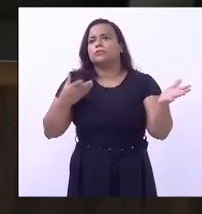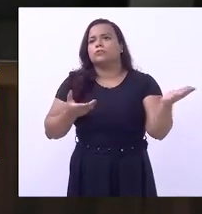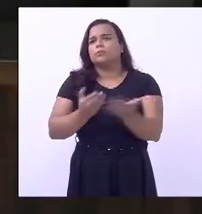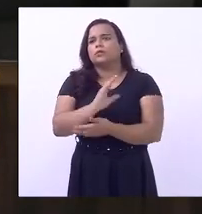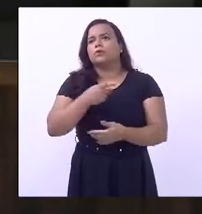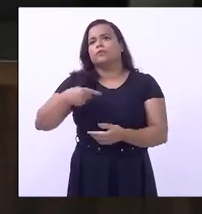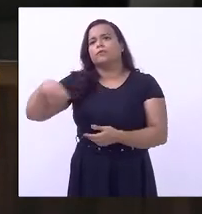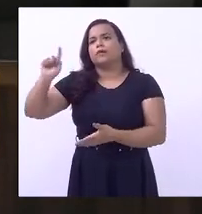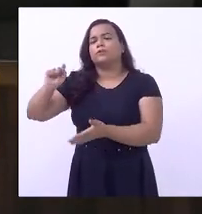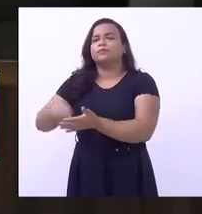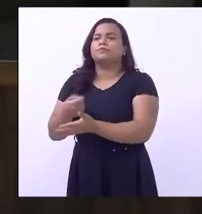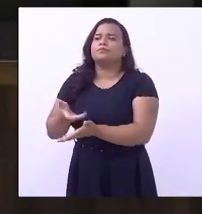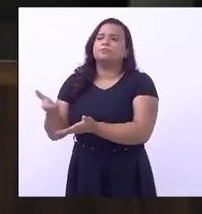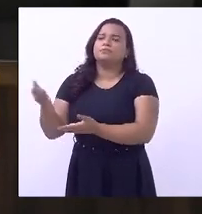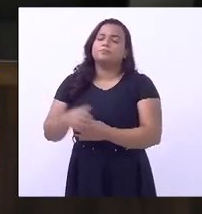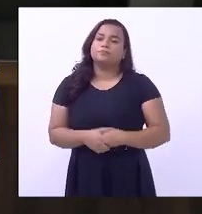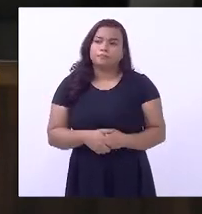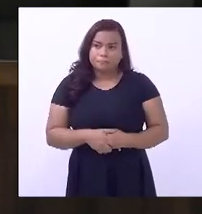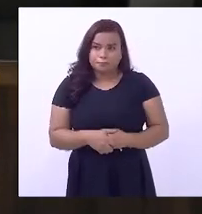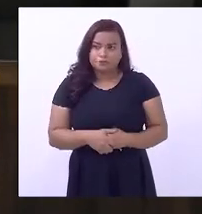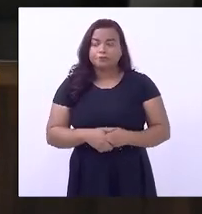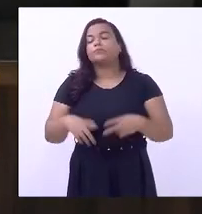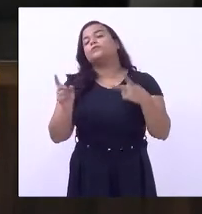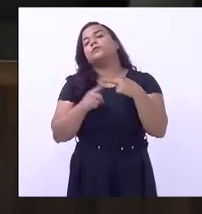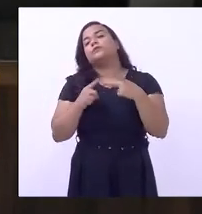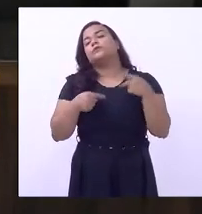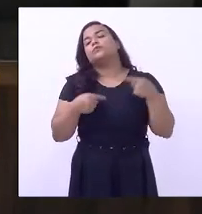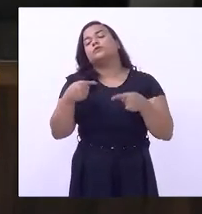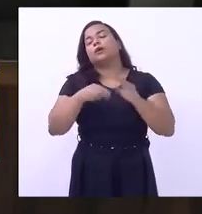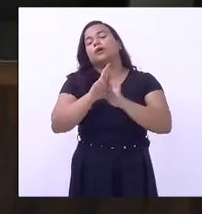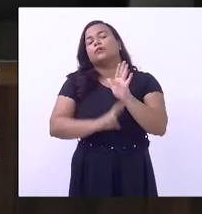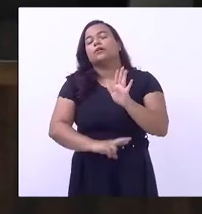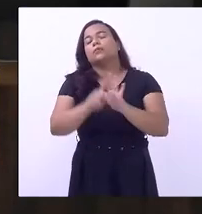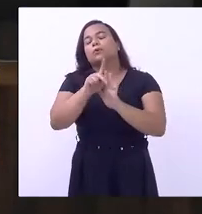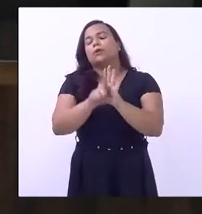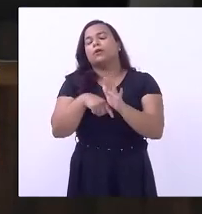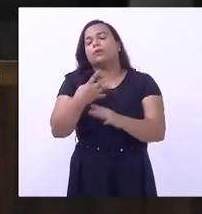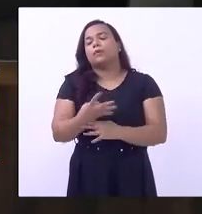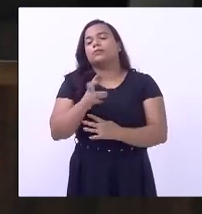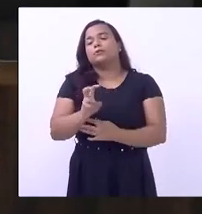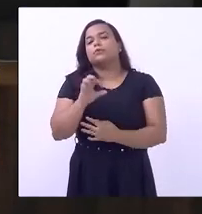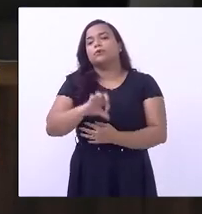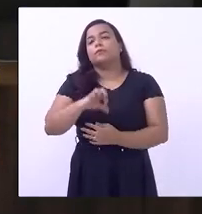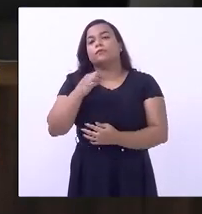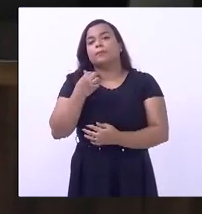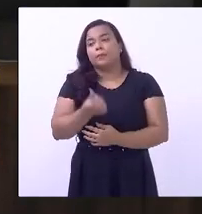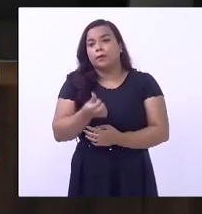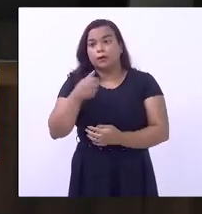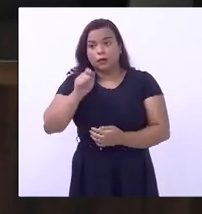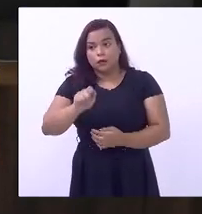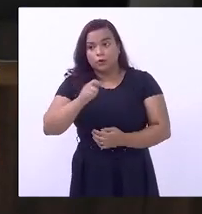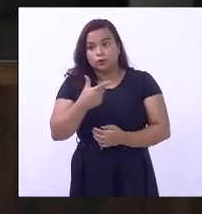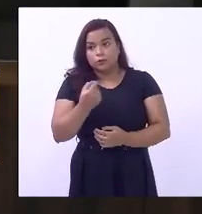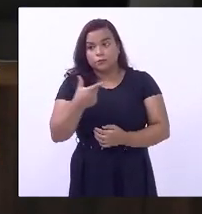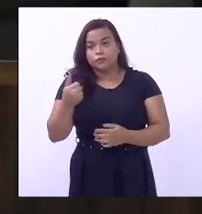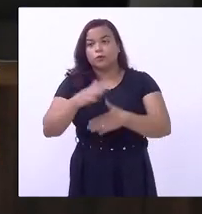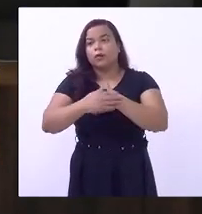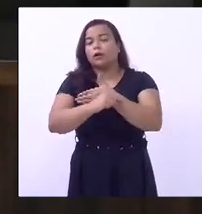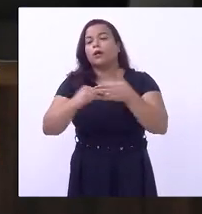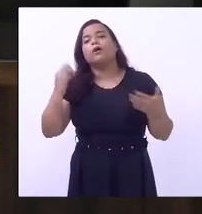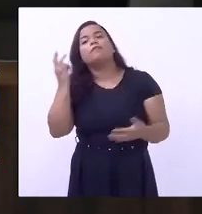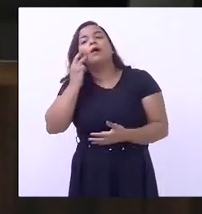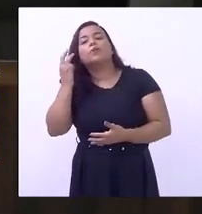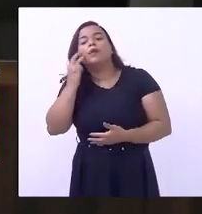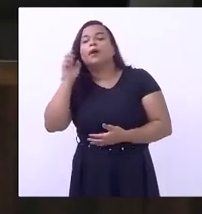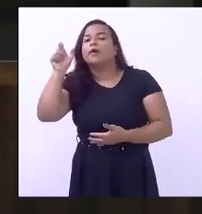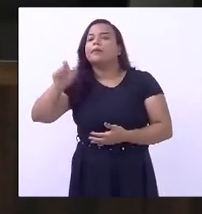a autógrafo. Em segunda discussão, redação do vencido, projeto de lei 4596-A de 21, de autoria do deputado Valdeque Carneiro, que